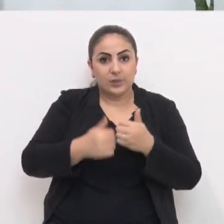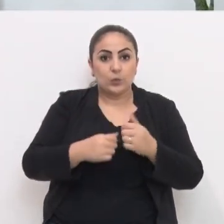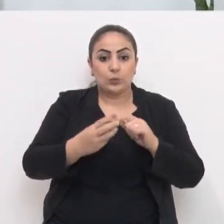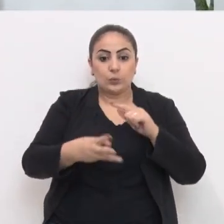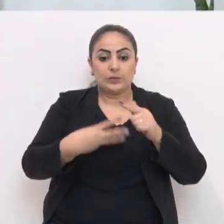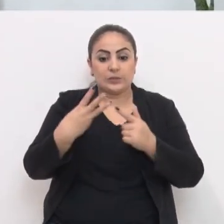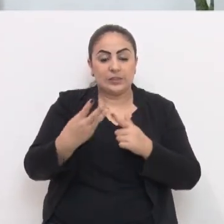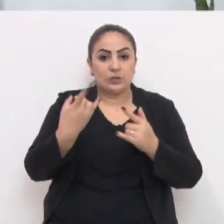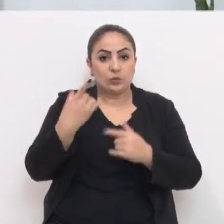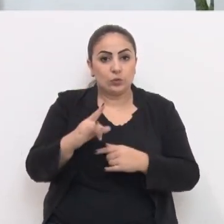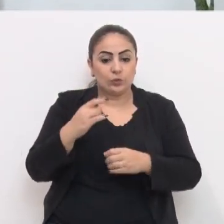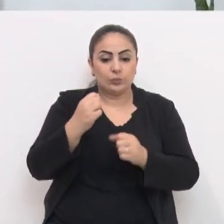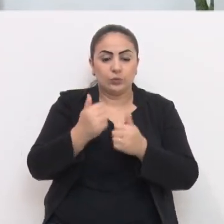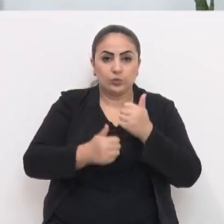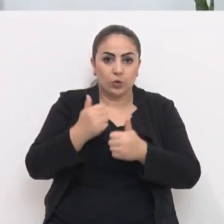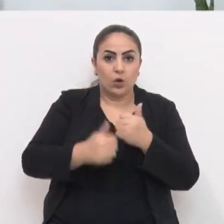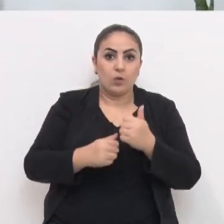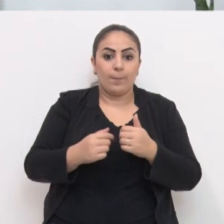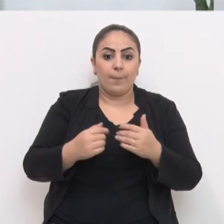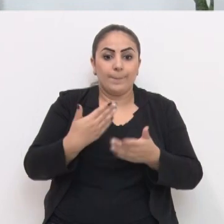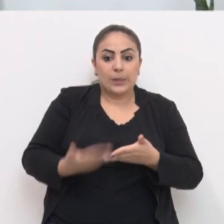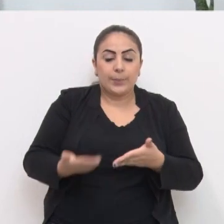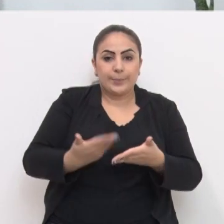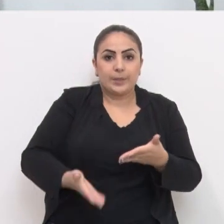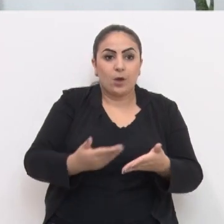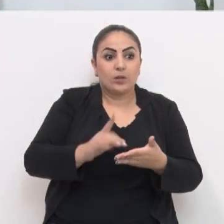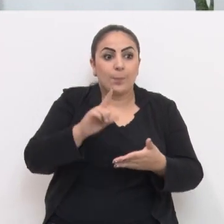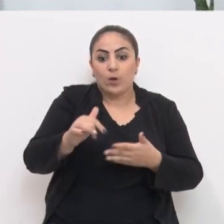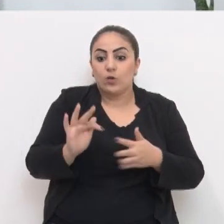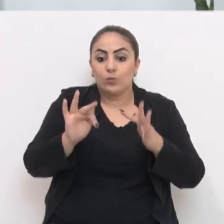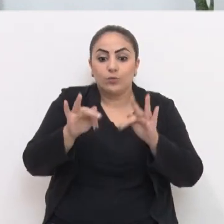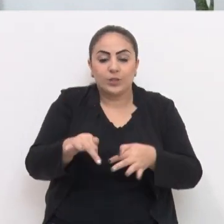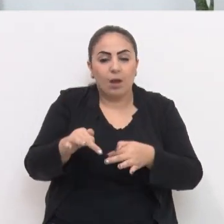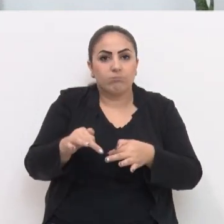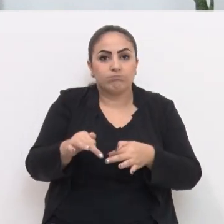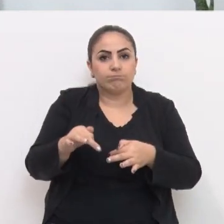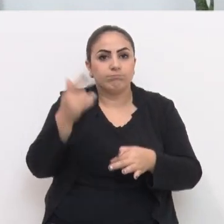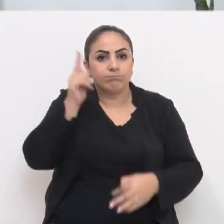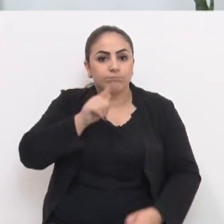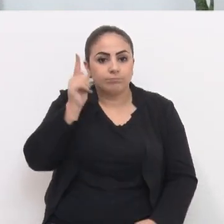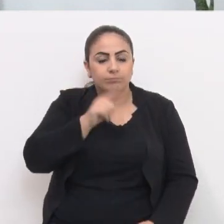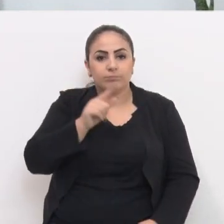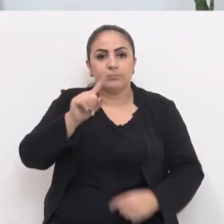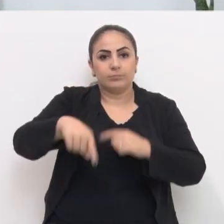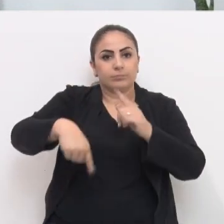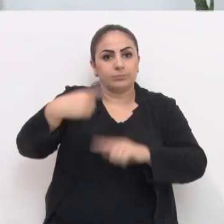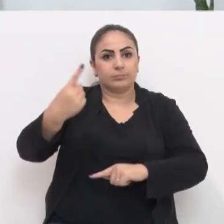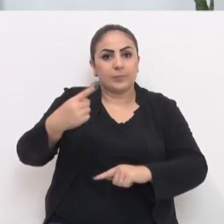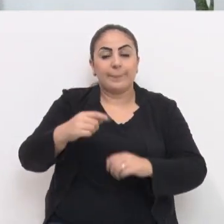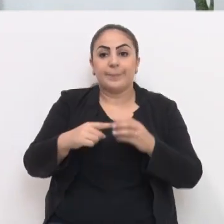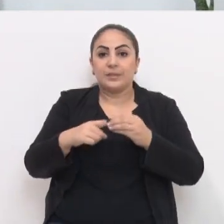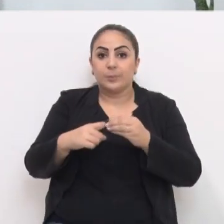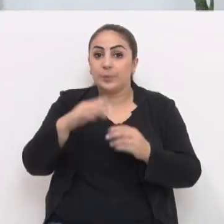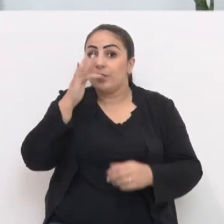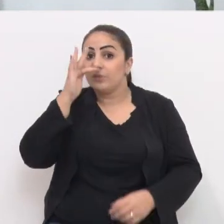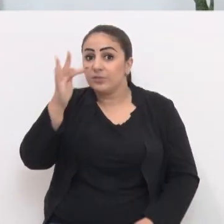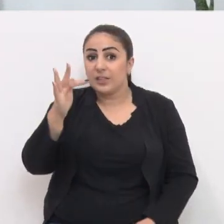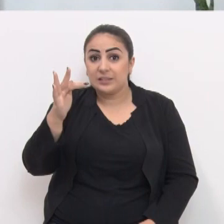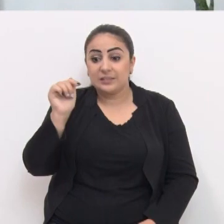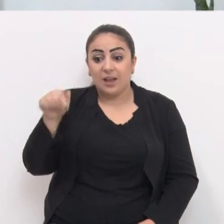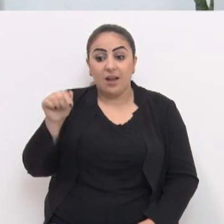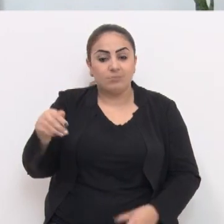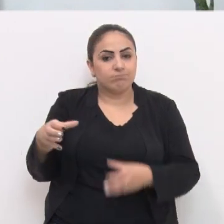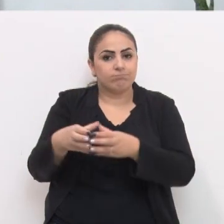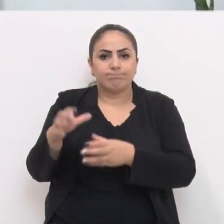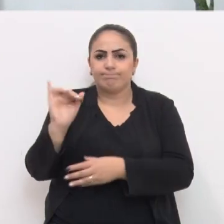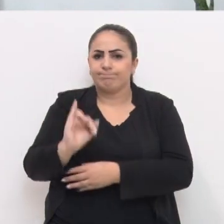né? E foi virar os jogos no finzinho, ou seja, não desistiu em momento nenhum. Principalmente no jogo com a França, um jogo dificílimo, a seleção da França,